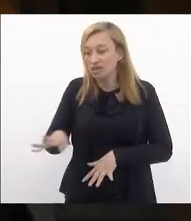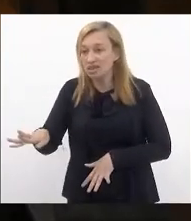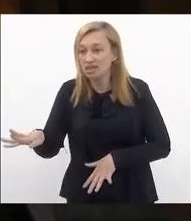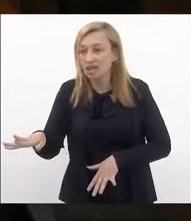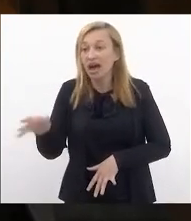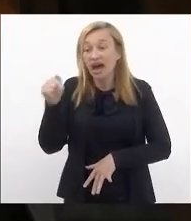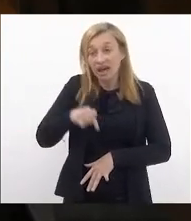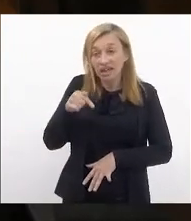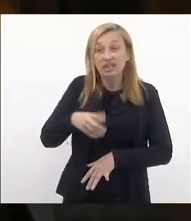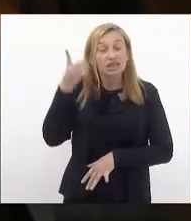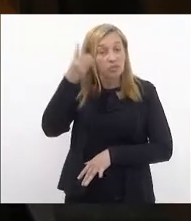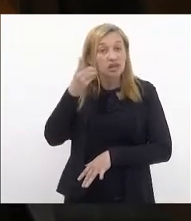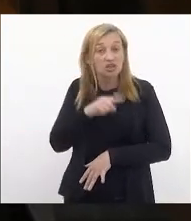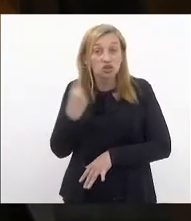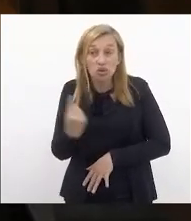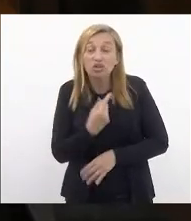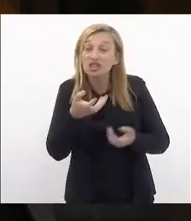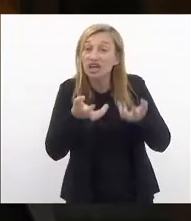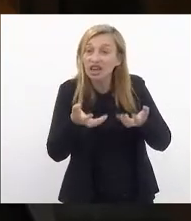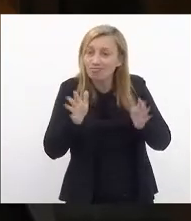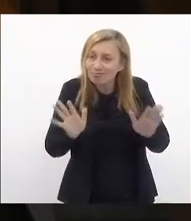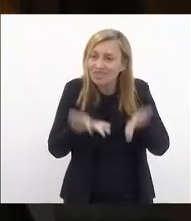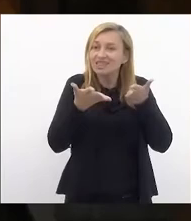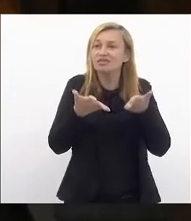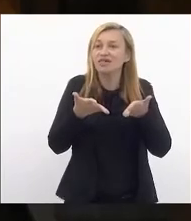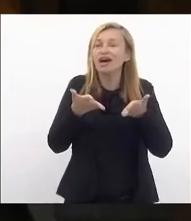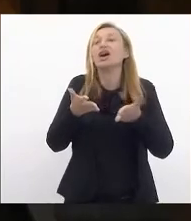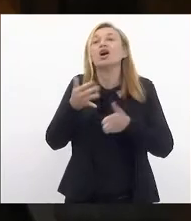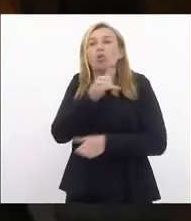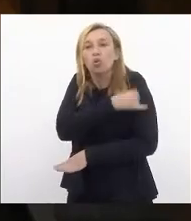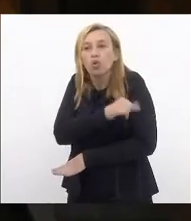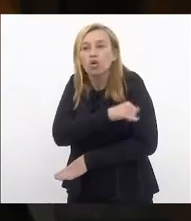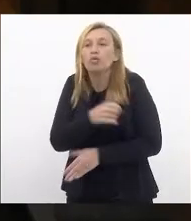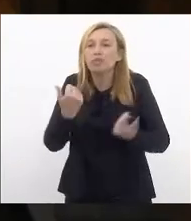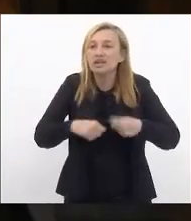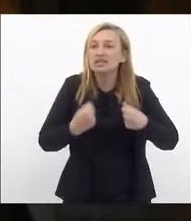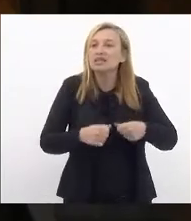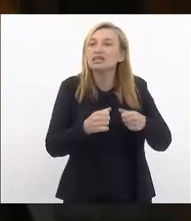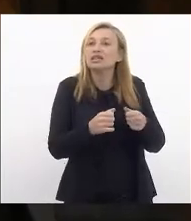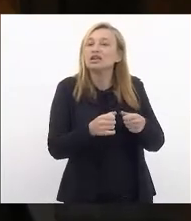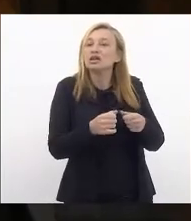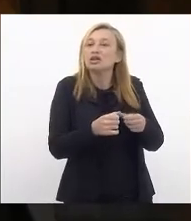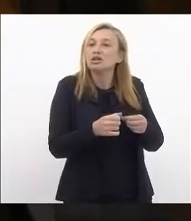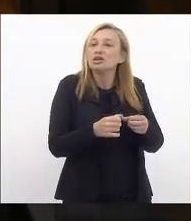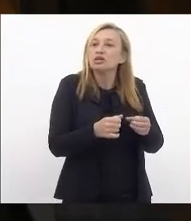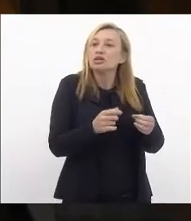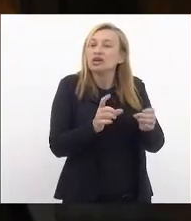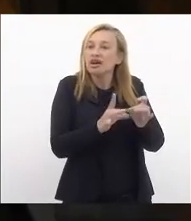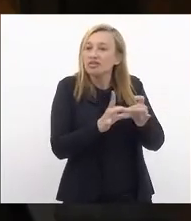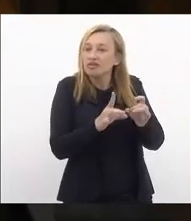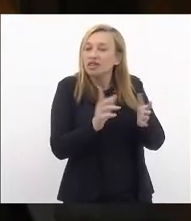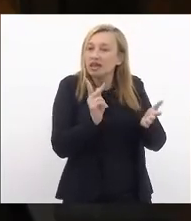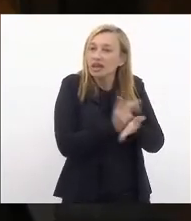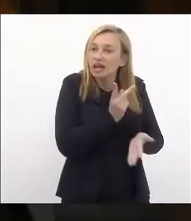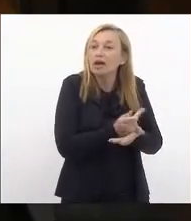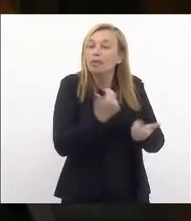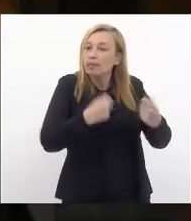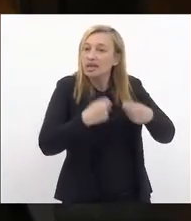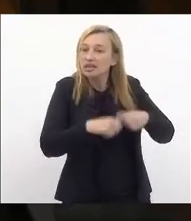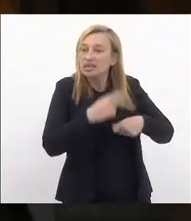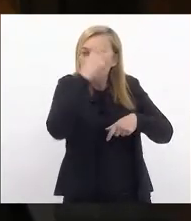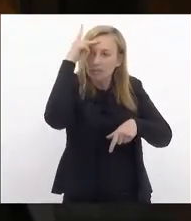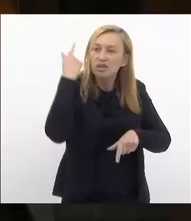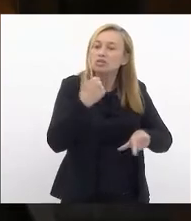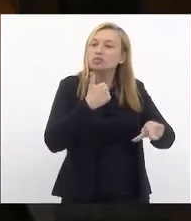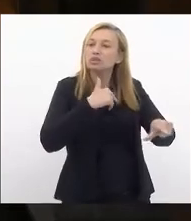deputada nós queremos incentivar o Rio precisa que o seu comércio seja pujante precisa que o trabalhador tenha como